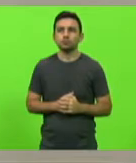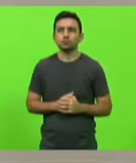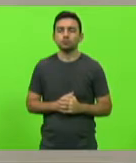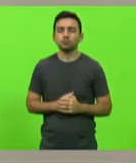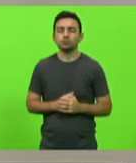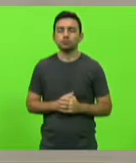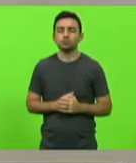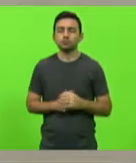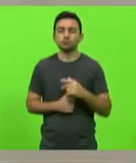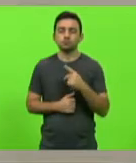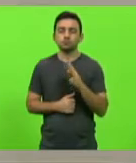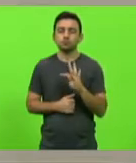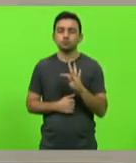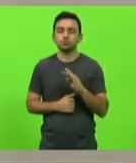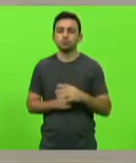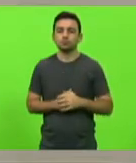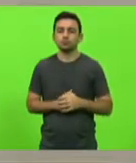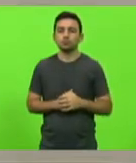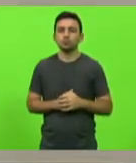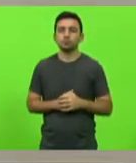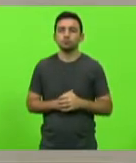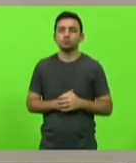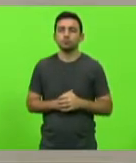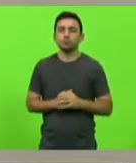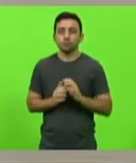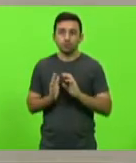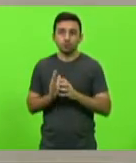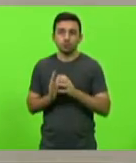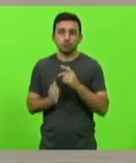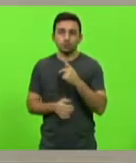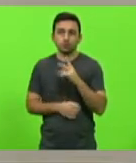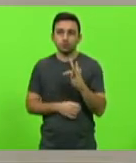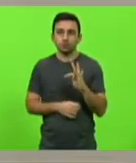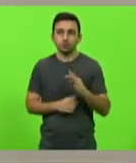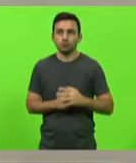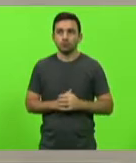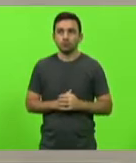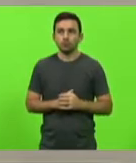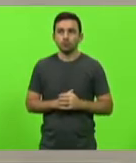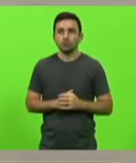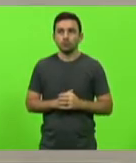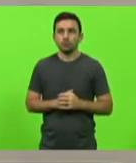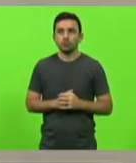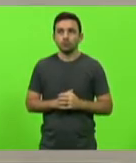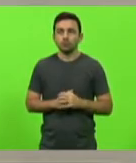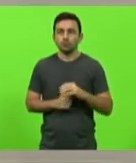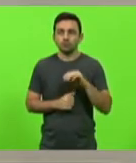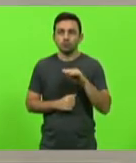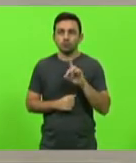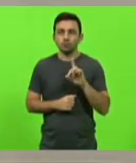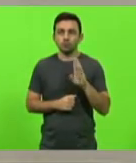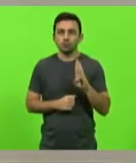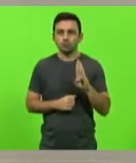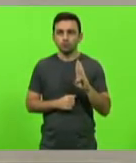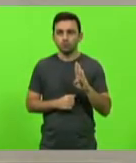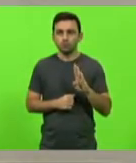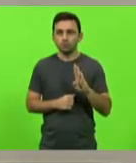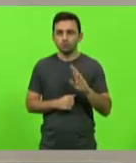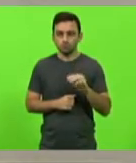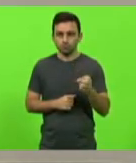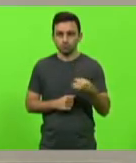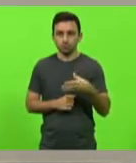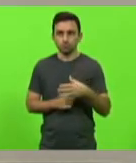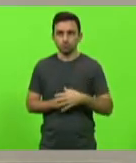bloco do PT, bloco, não, desculpa, Partido dos Trabalhadores, bloco MDB e Novo,